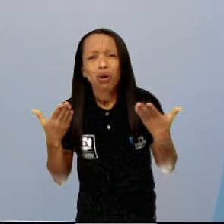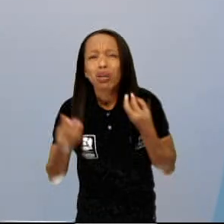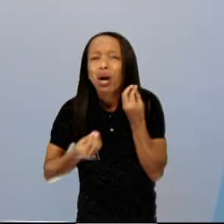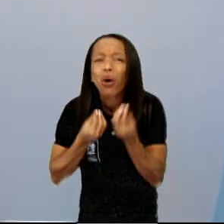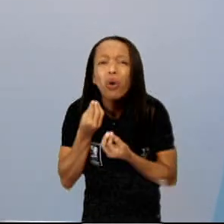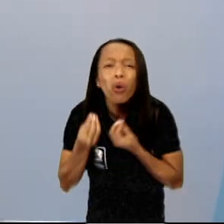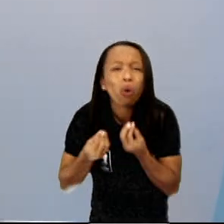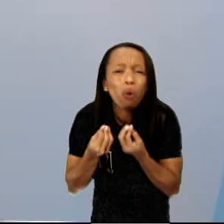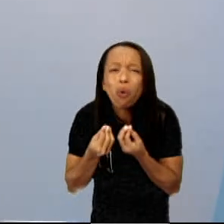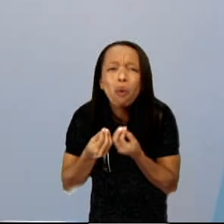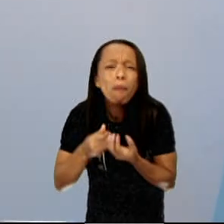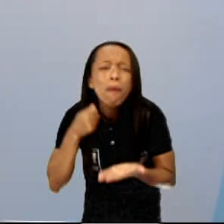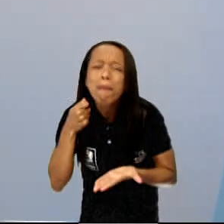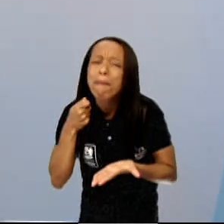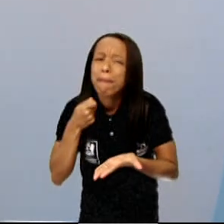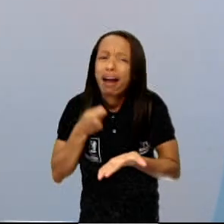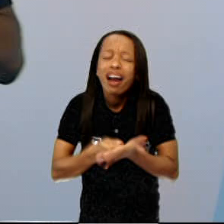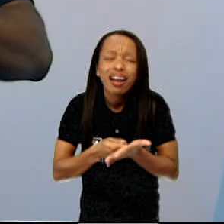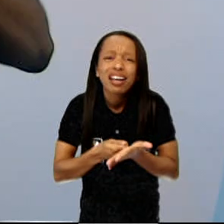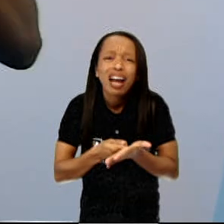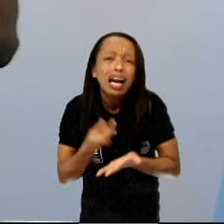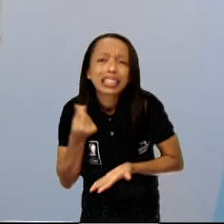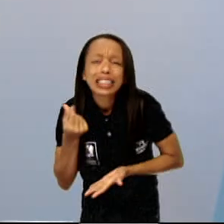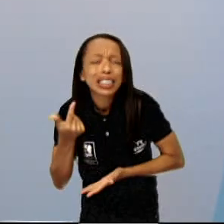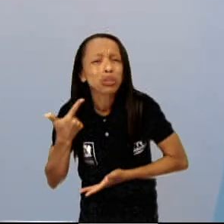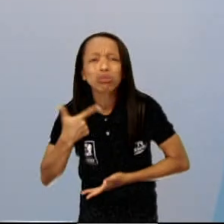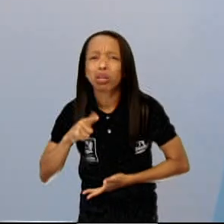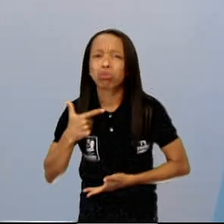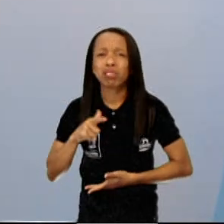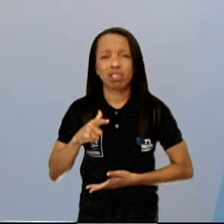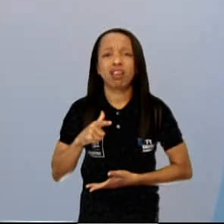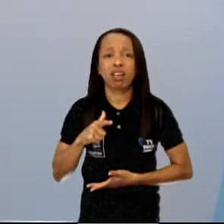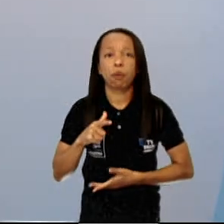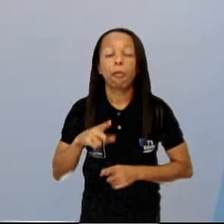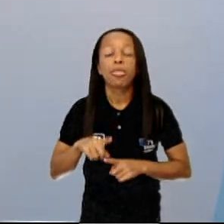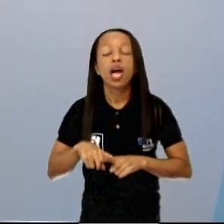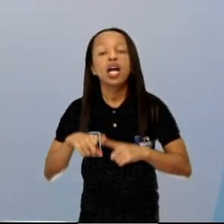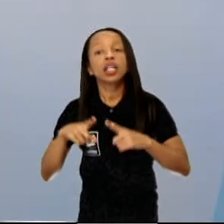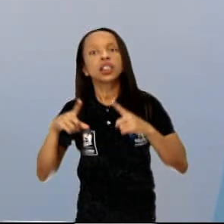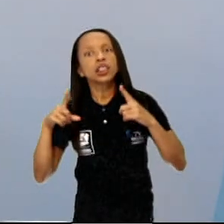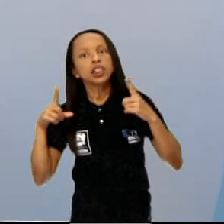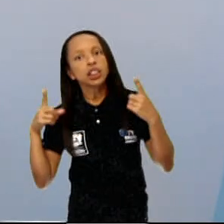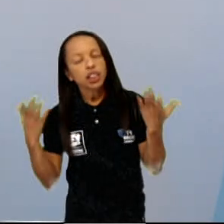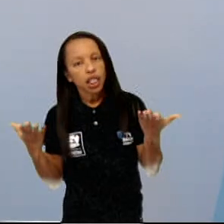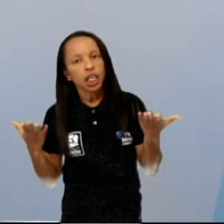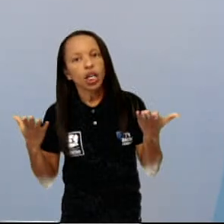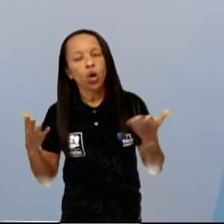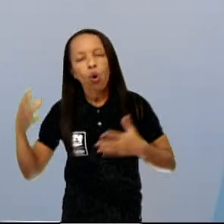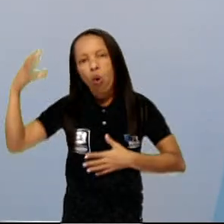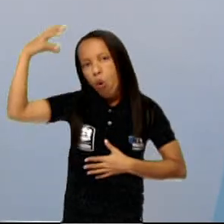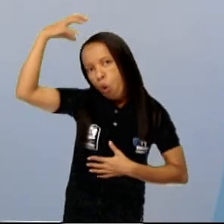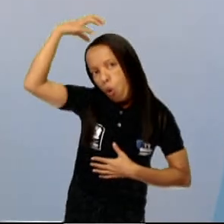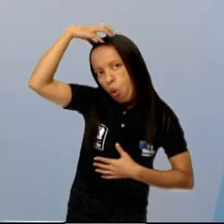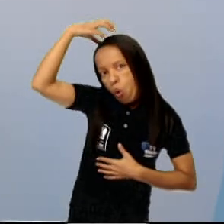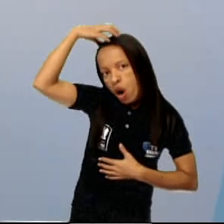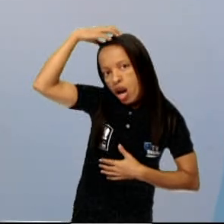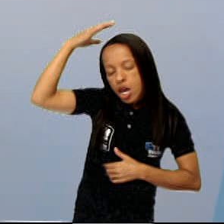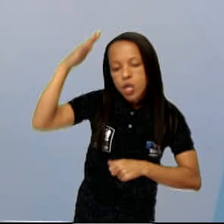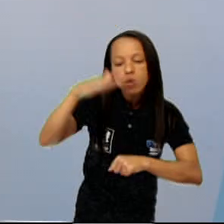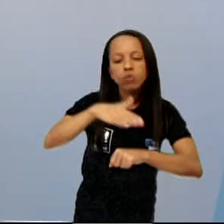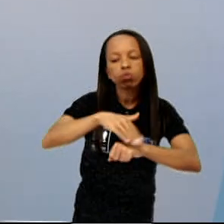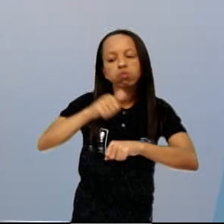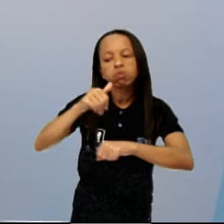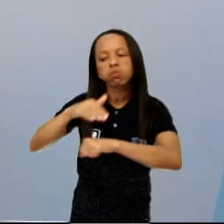rei, percebendo o tamanho do problema, convocou, tá certo? Uma reunião dos